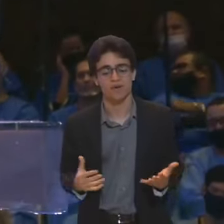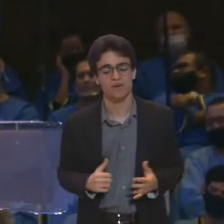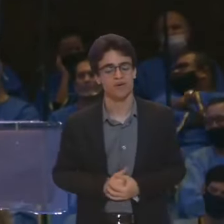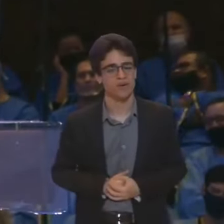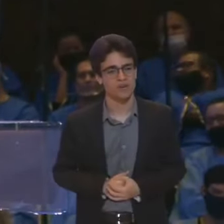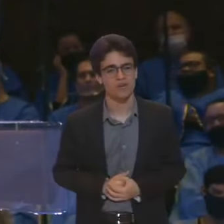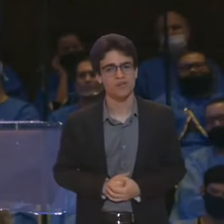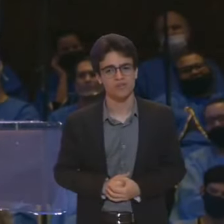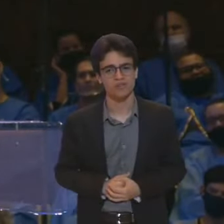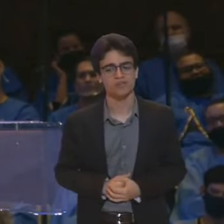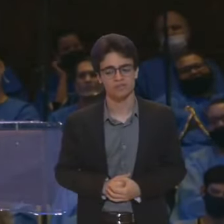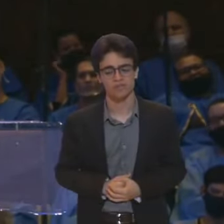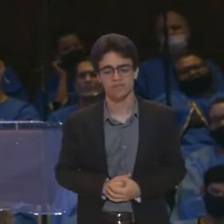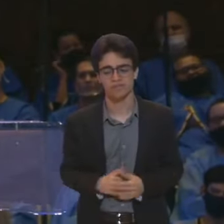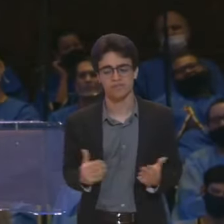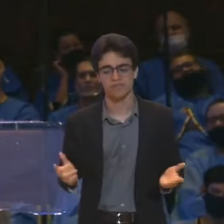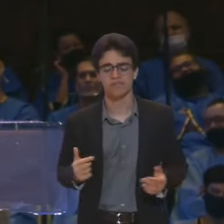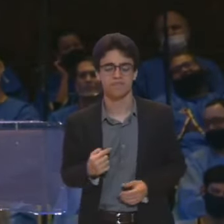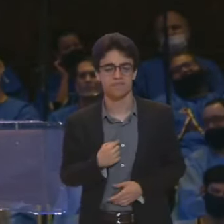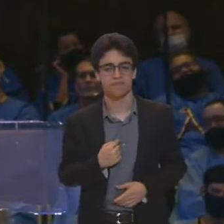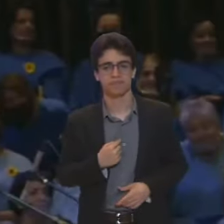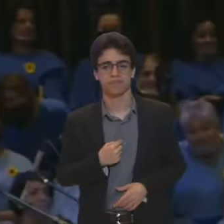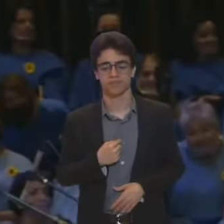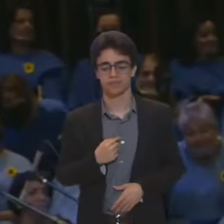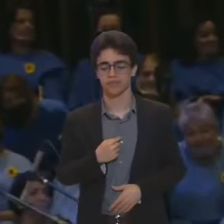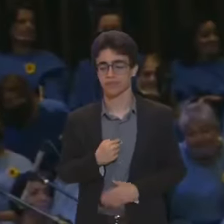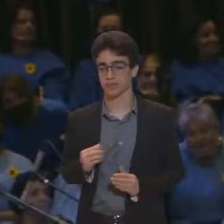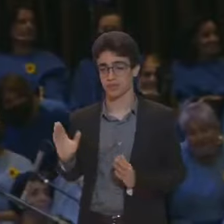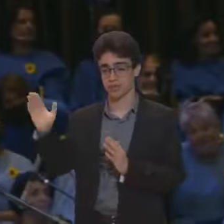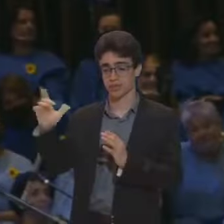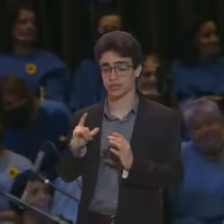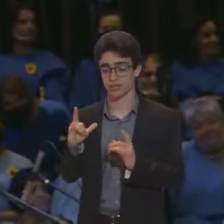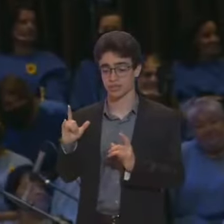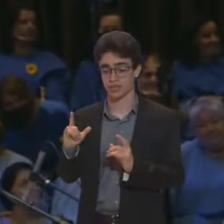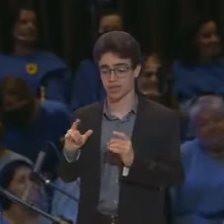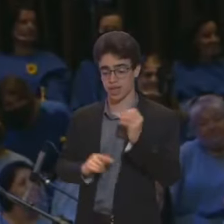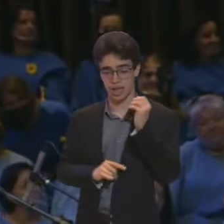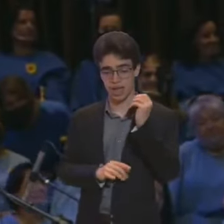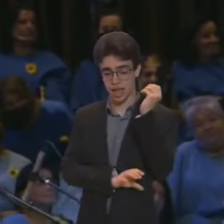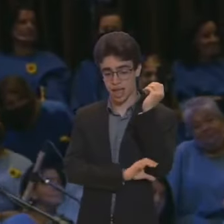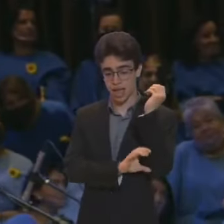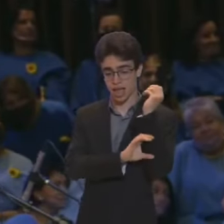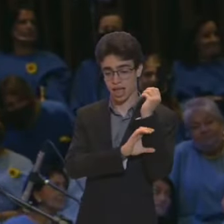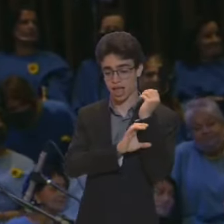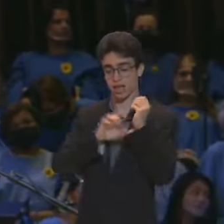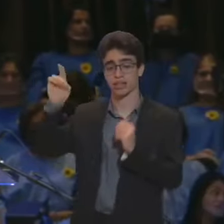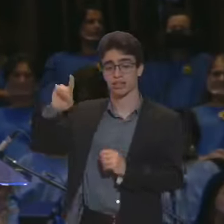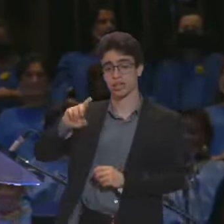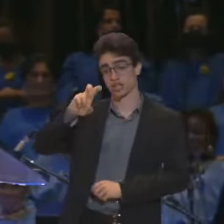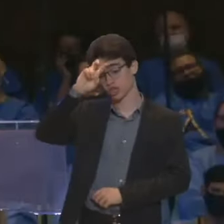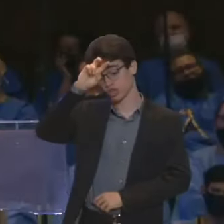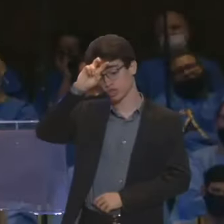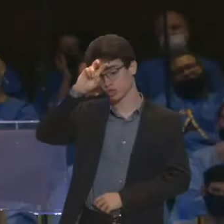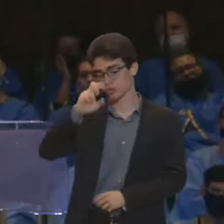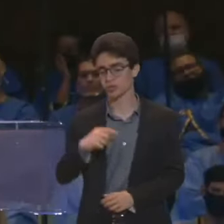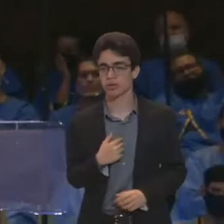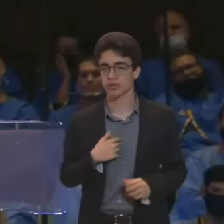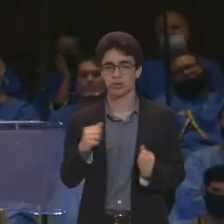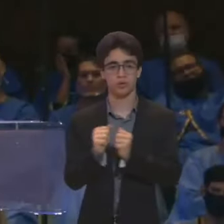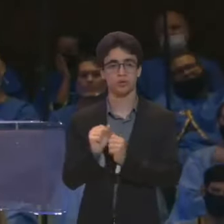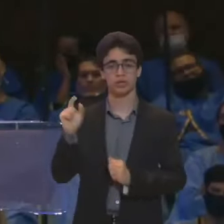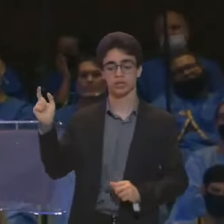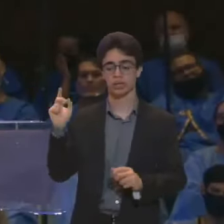Eu peguei um elevador lá no Cairo, estava hospedado num hotel